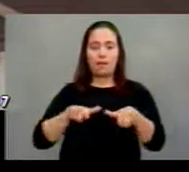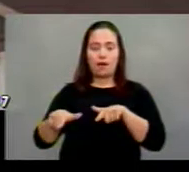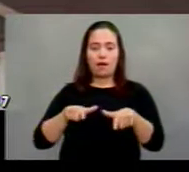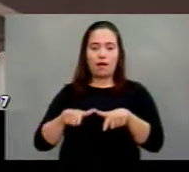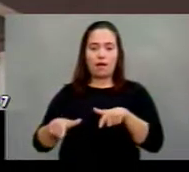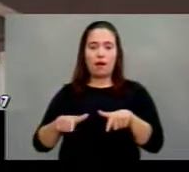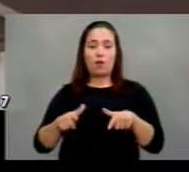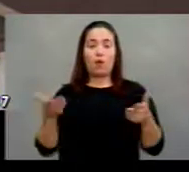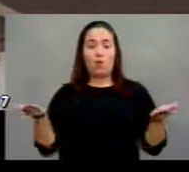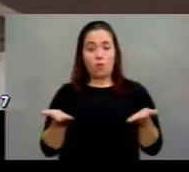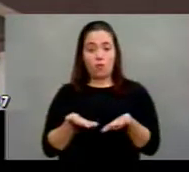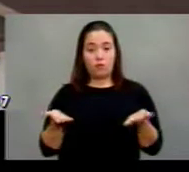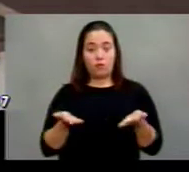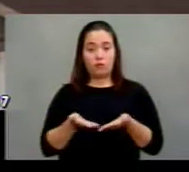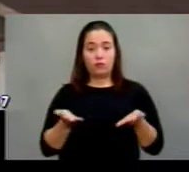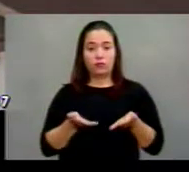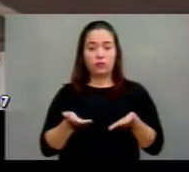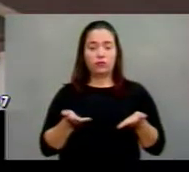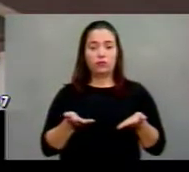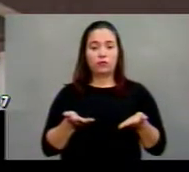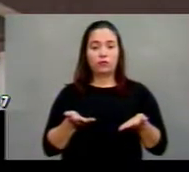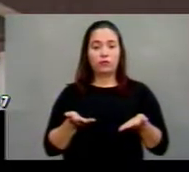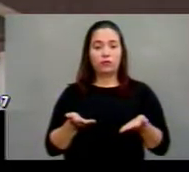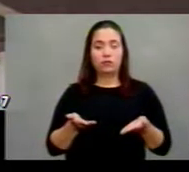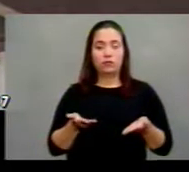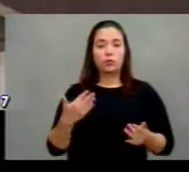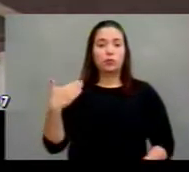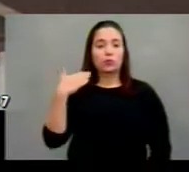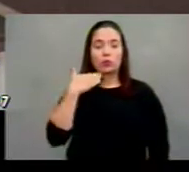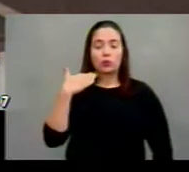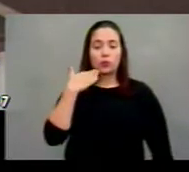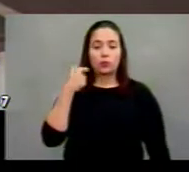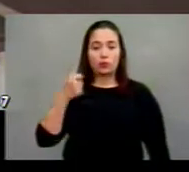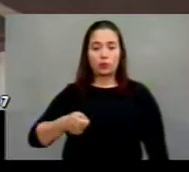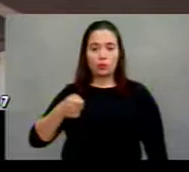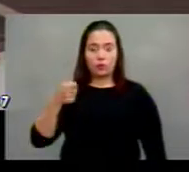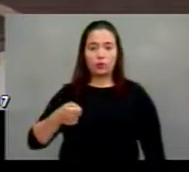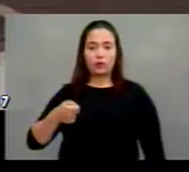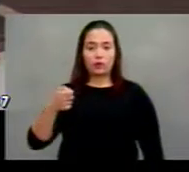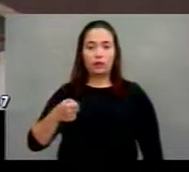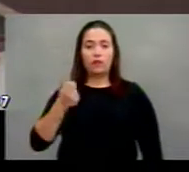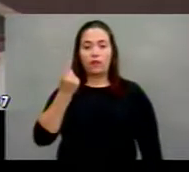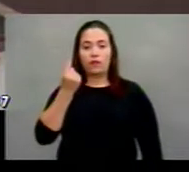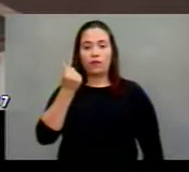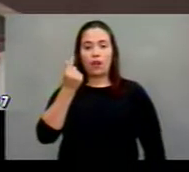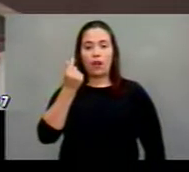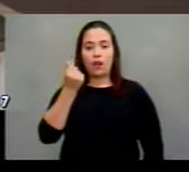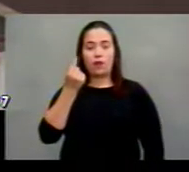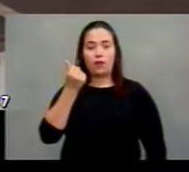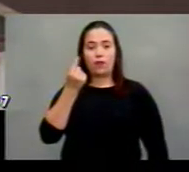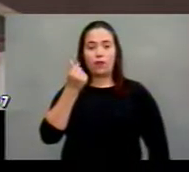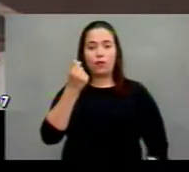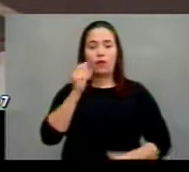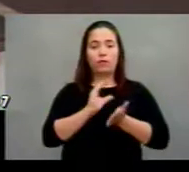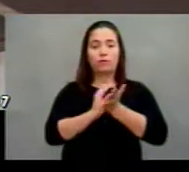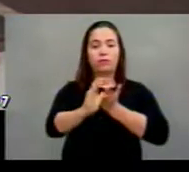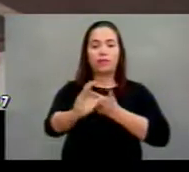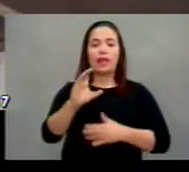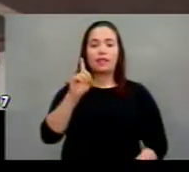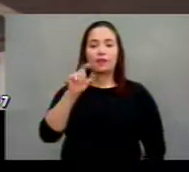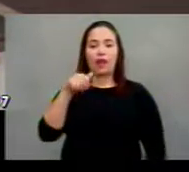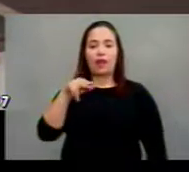por exemplo, hoje, os juízes estipulam o valor das ações envolvendo danos